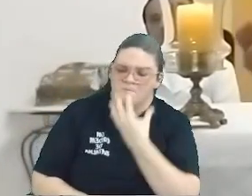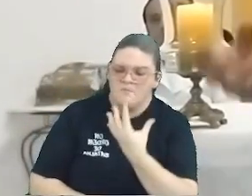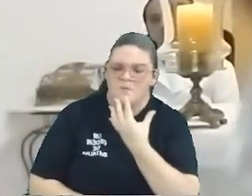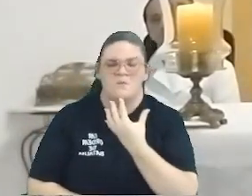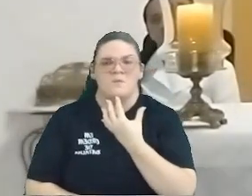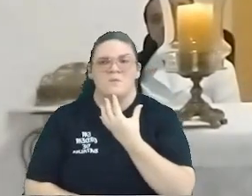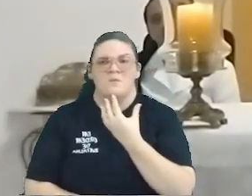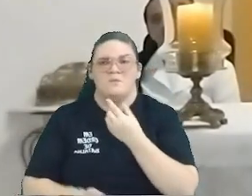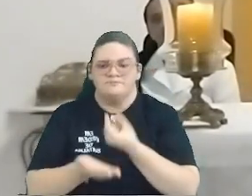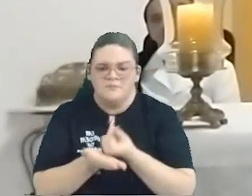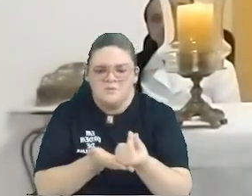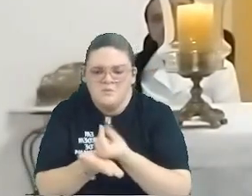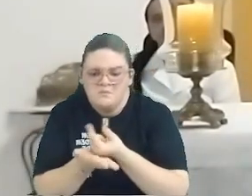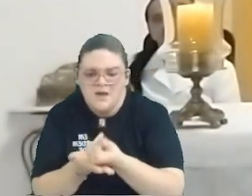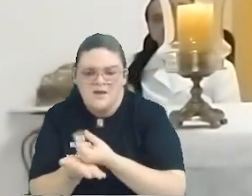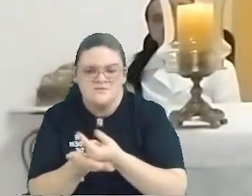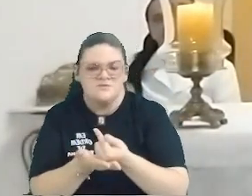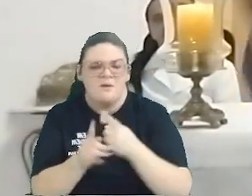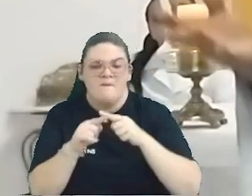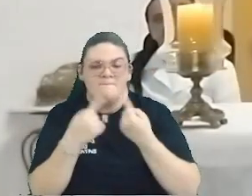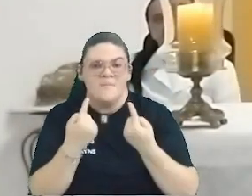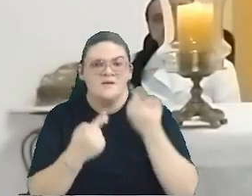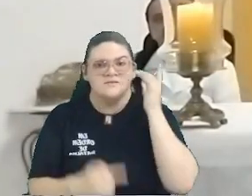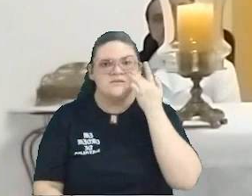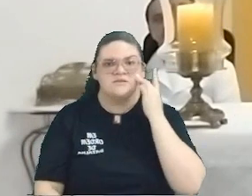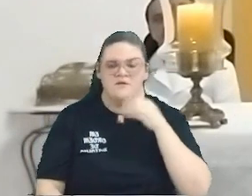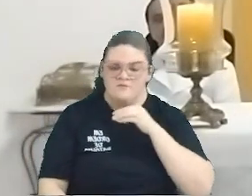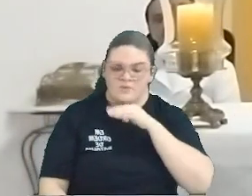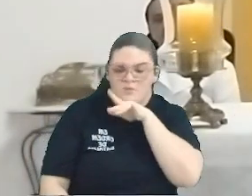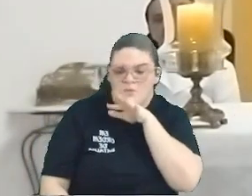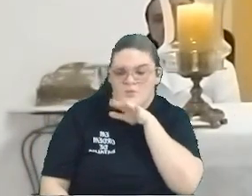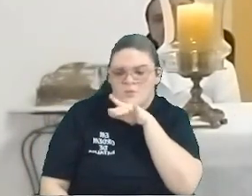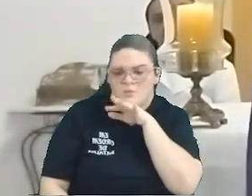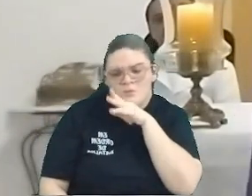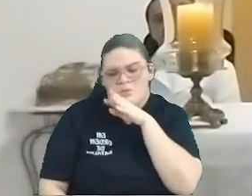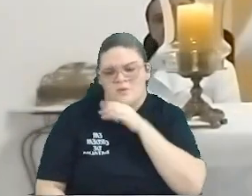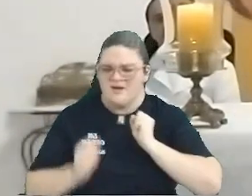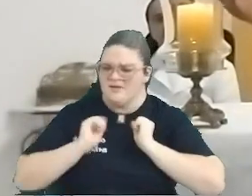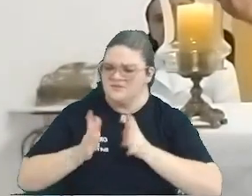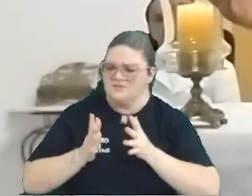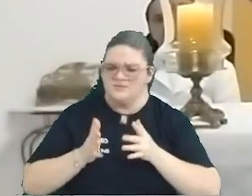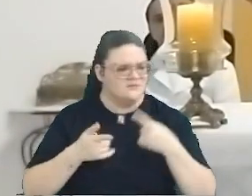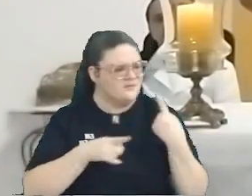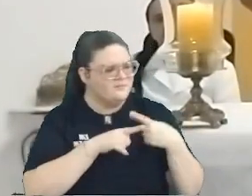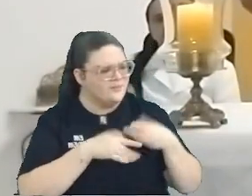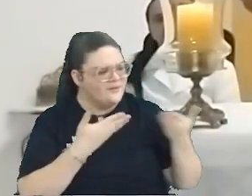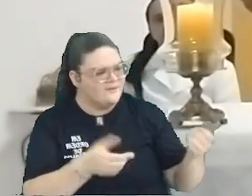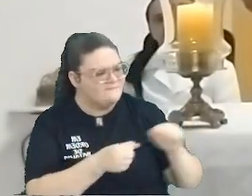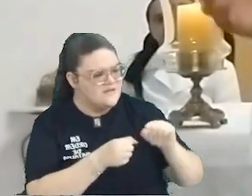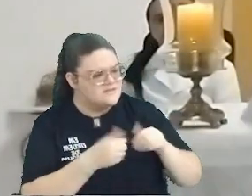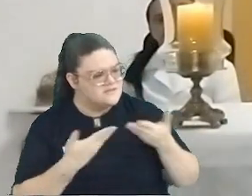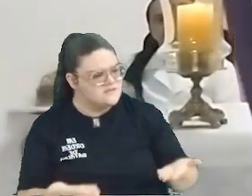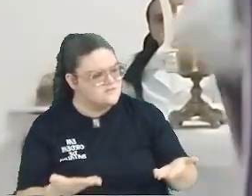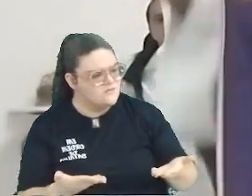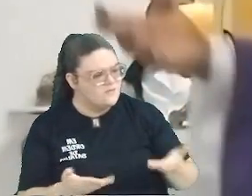ruim a atitude de Jesus, por isso vão questionar Jesus. Que sinal nos mostras para fazeres isso?